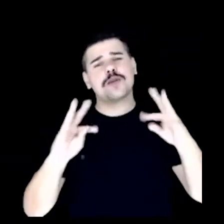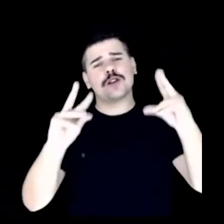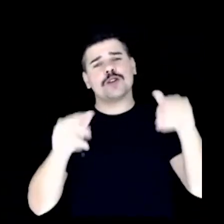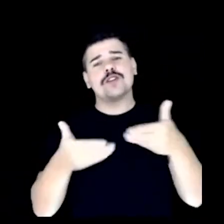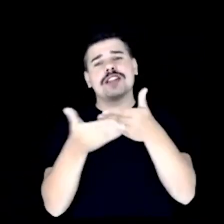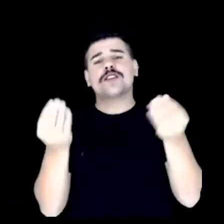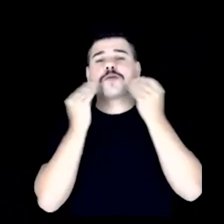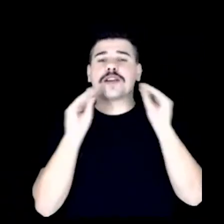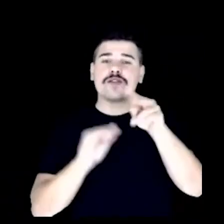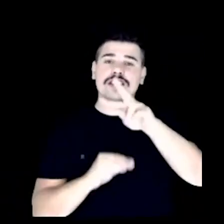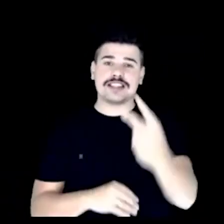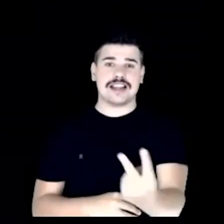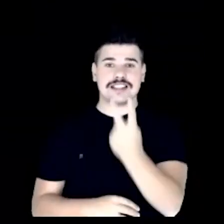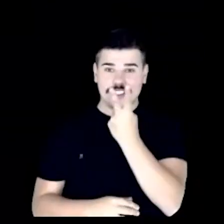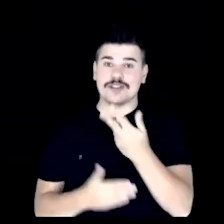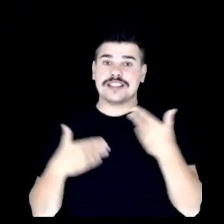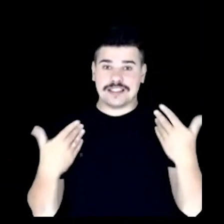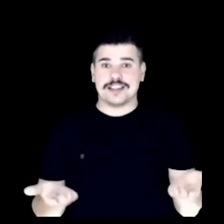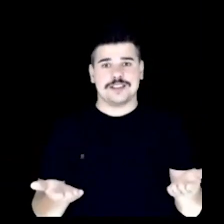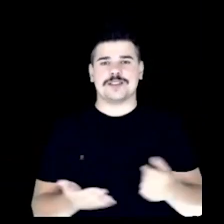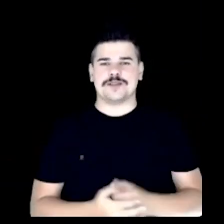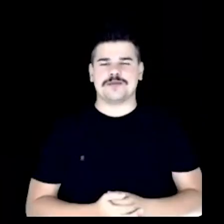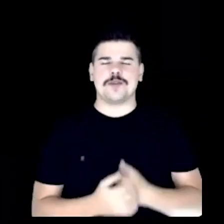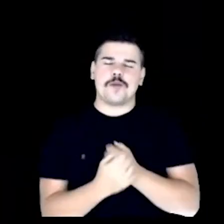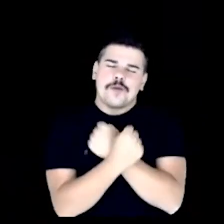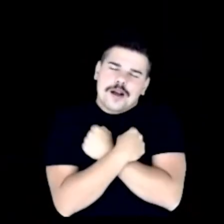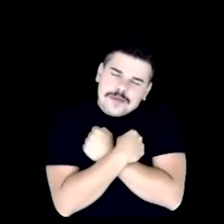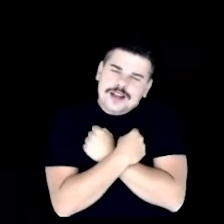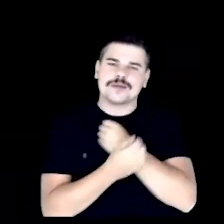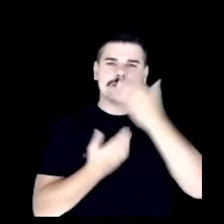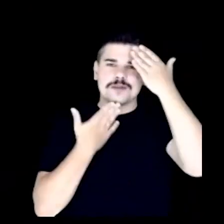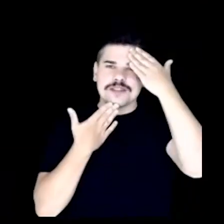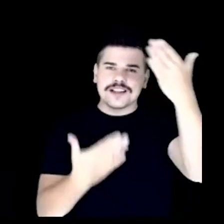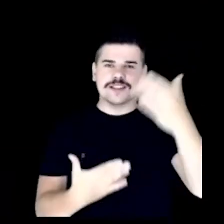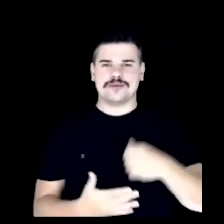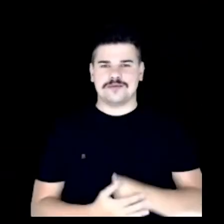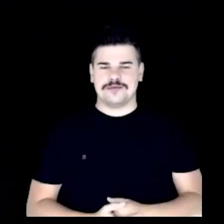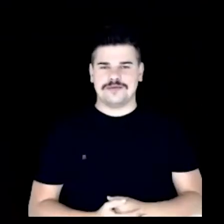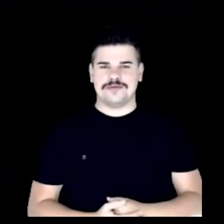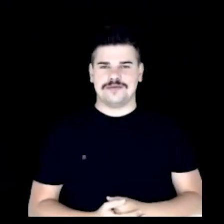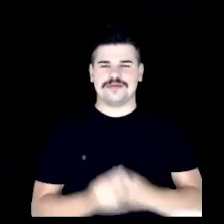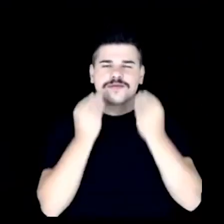deixar um beijo para todo mundo, para vocês, para todo mundo que assistiu. E é isso, gente. Um abraço,